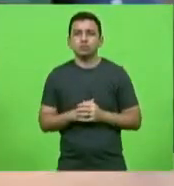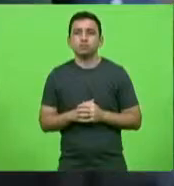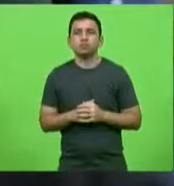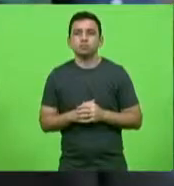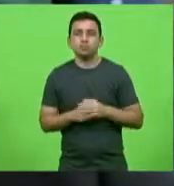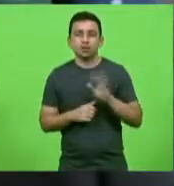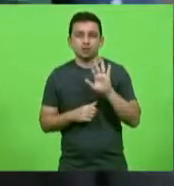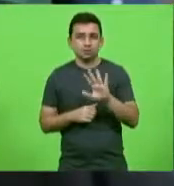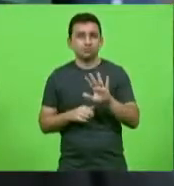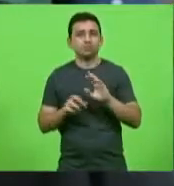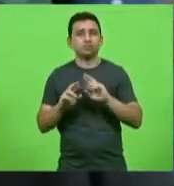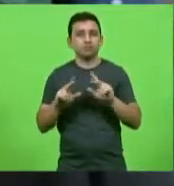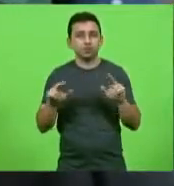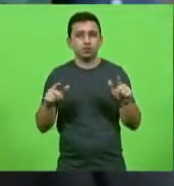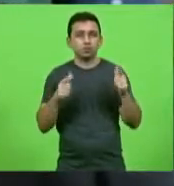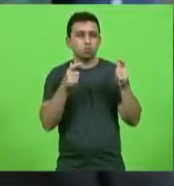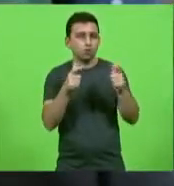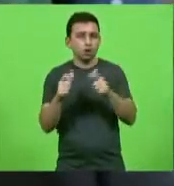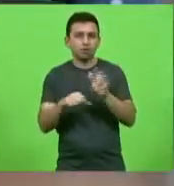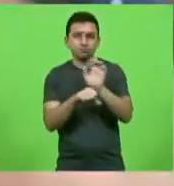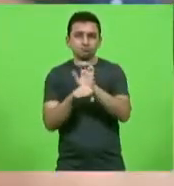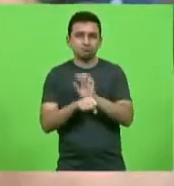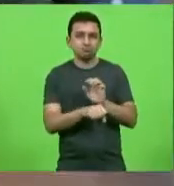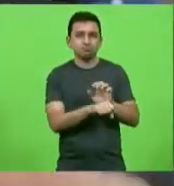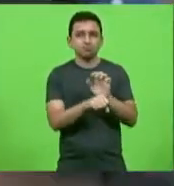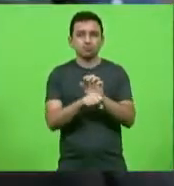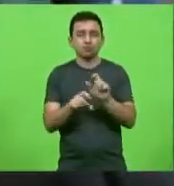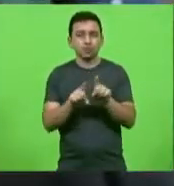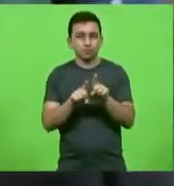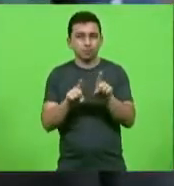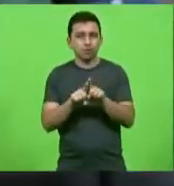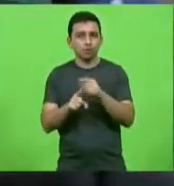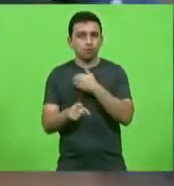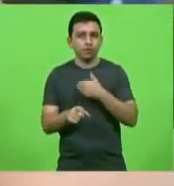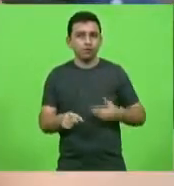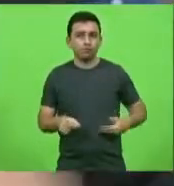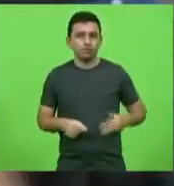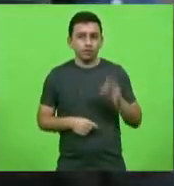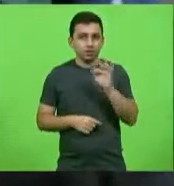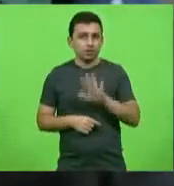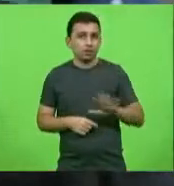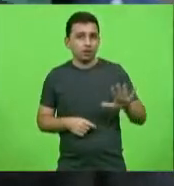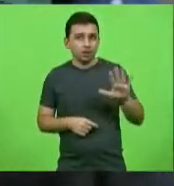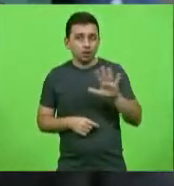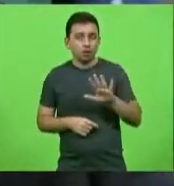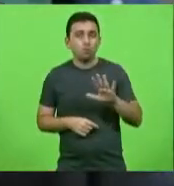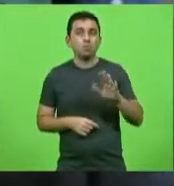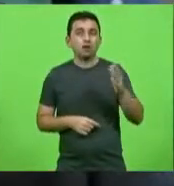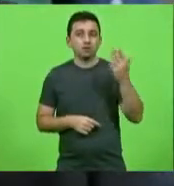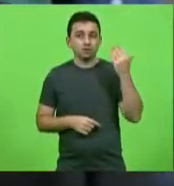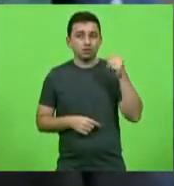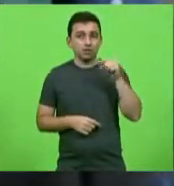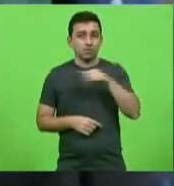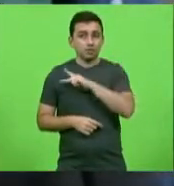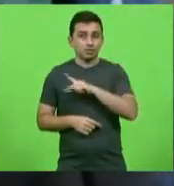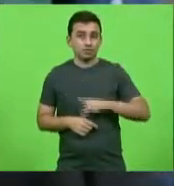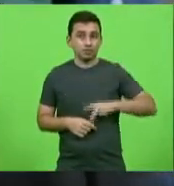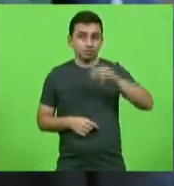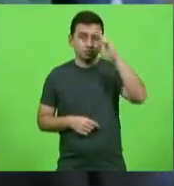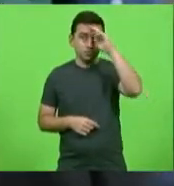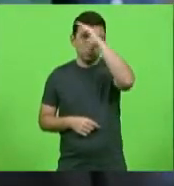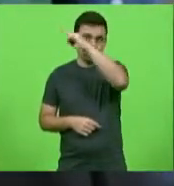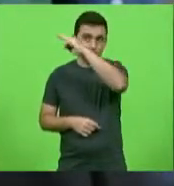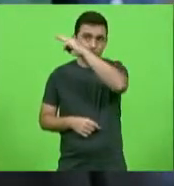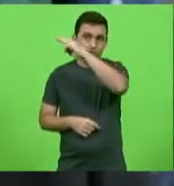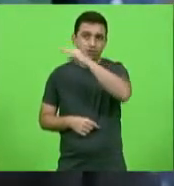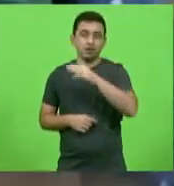Tanto o cenário era caótico nas mais diversas unidades da Federação e na própria União, que o governo federal, por intermédio do seu presidente, Jair